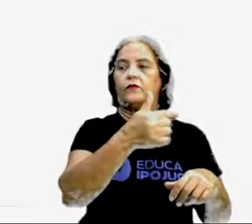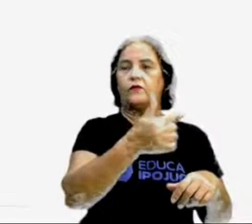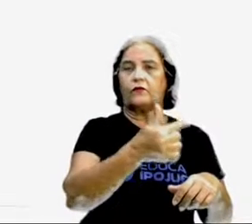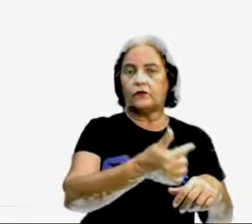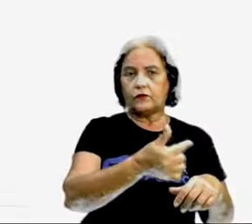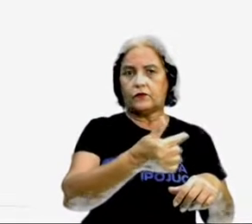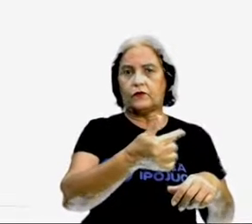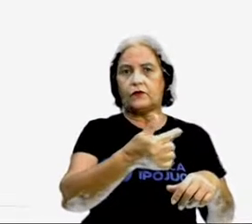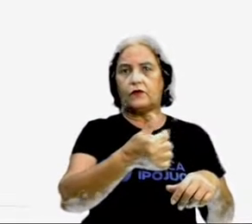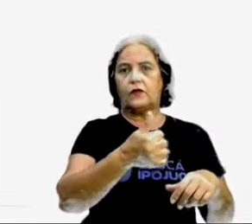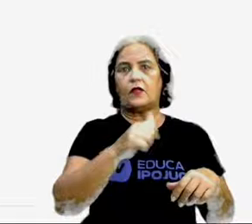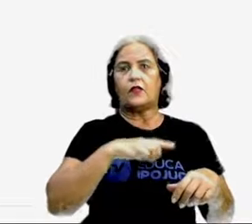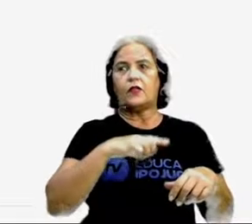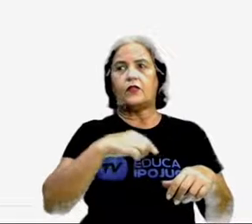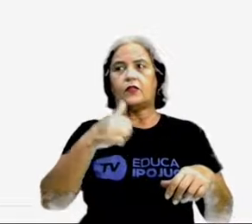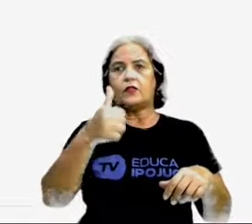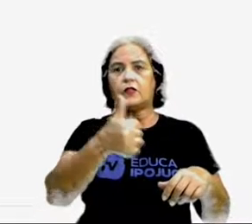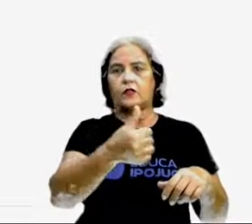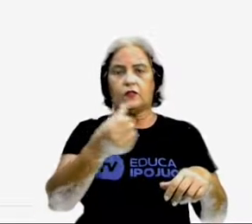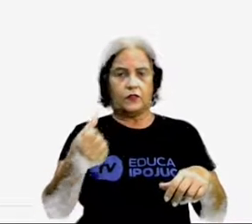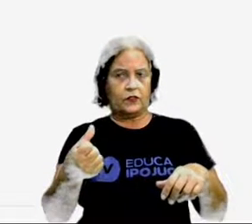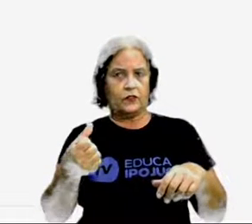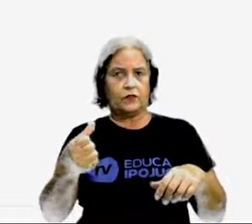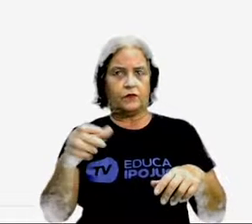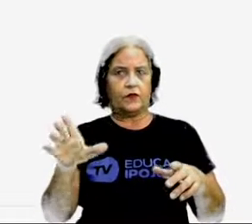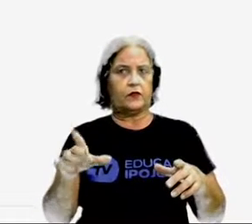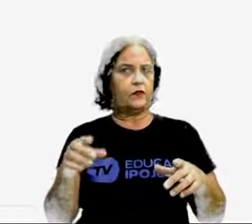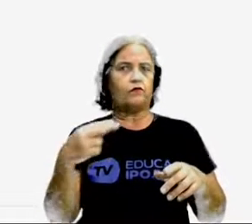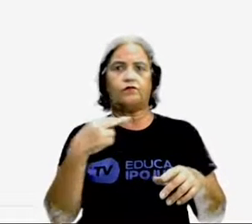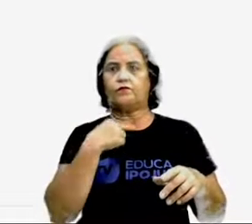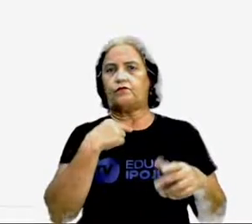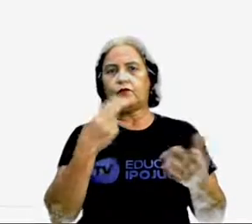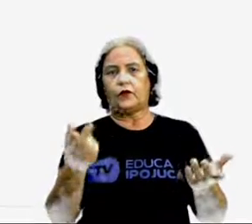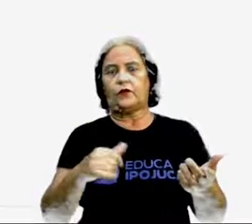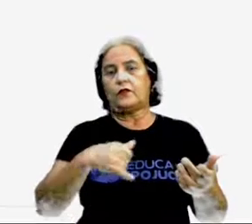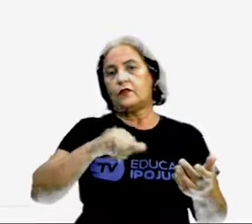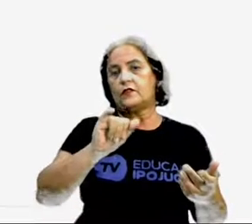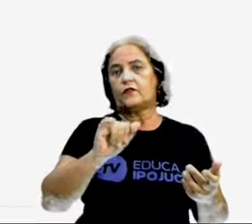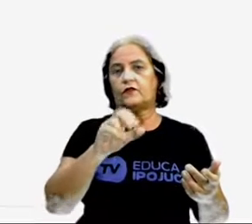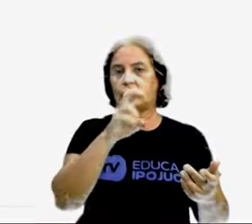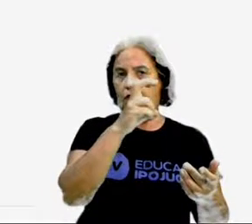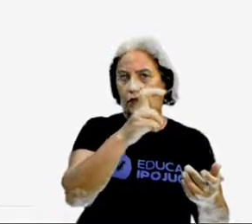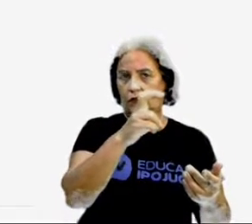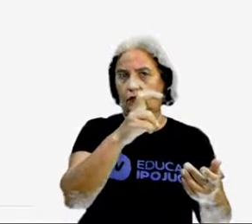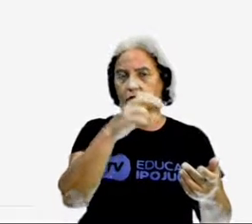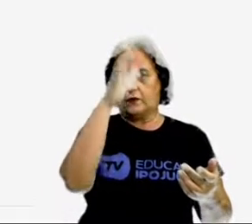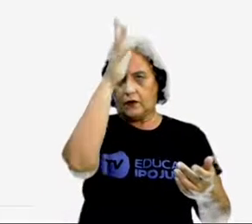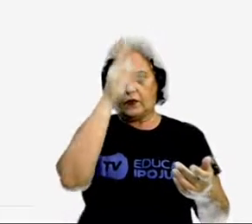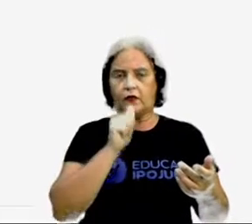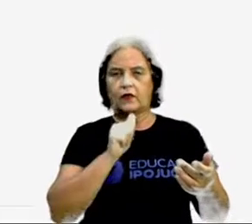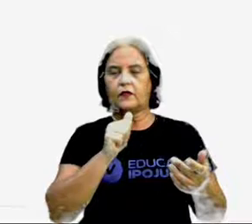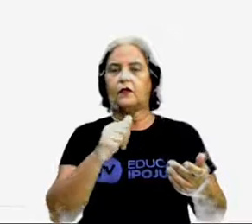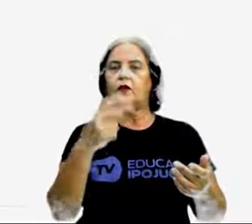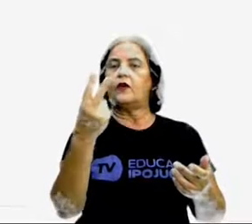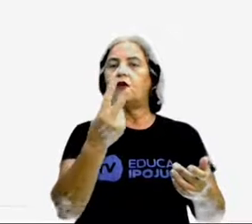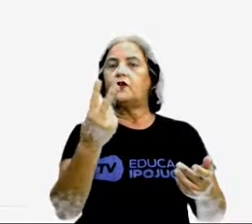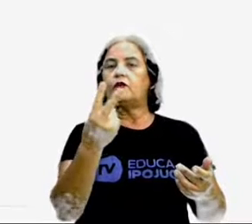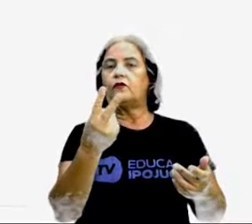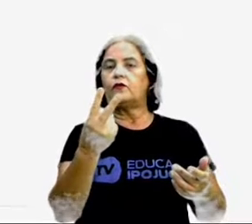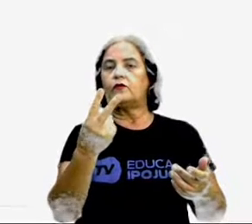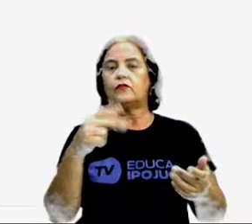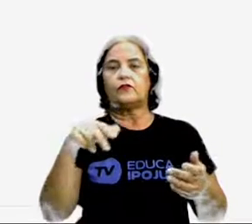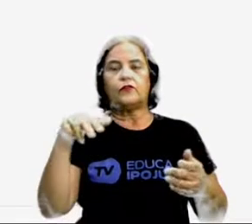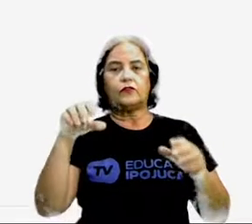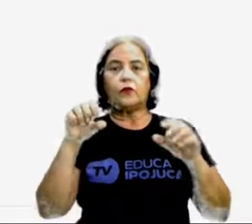então esta possibilidade não pode. Se for 5 galinhas e 2 coelhos, serão 7